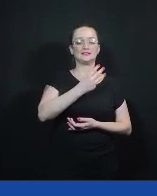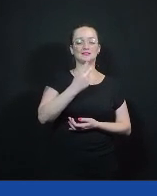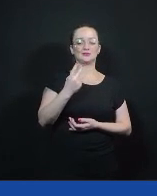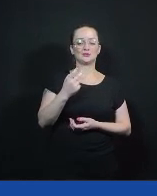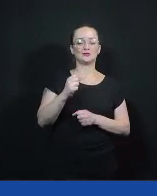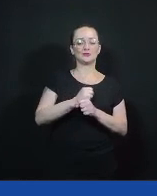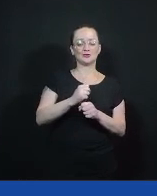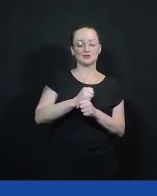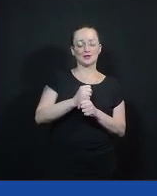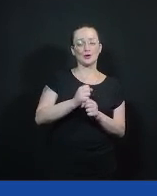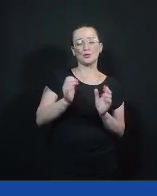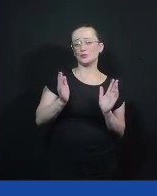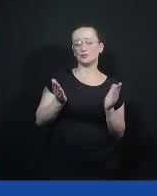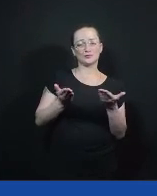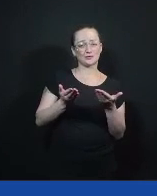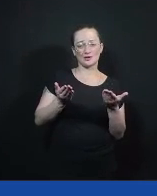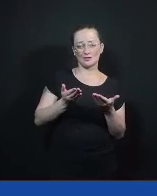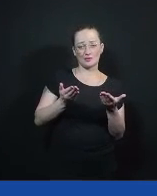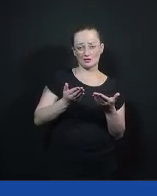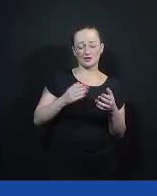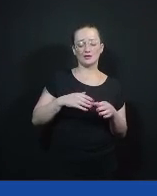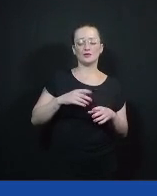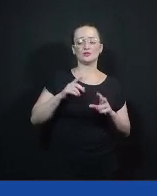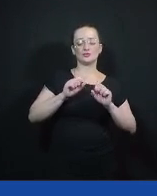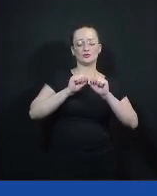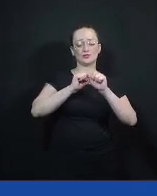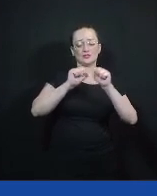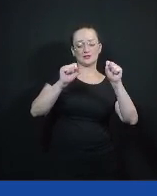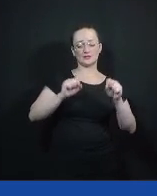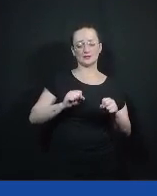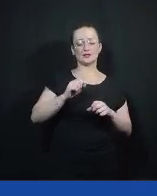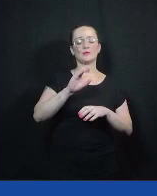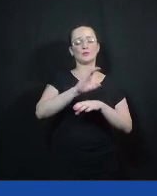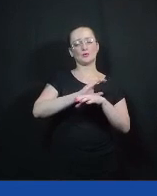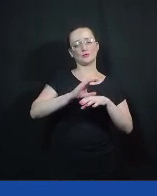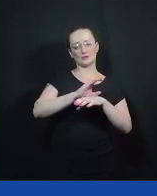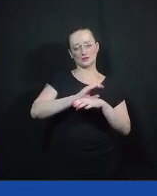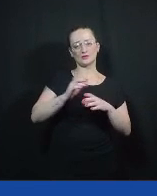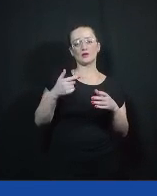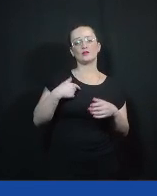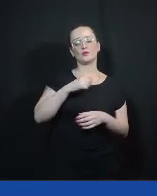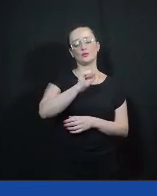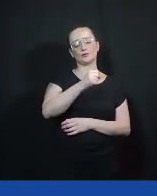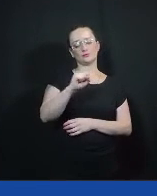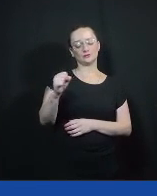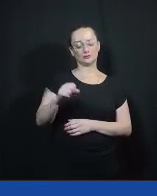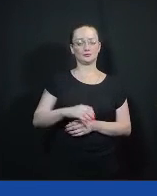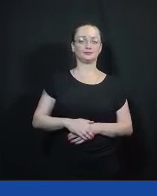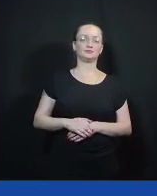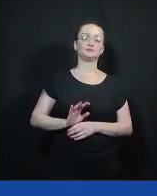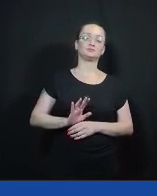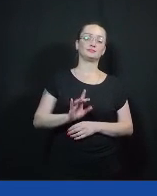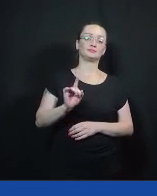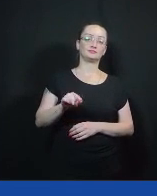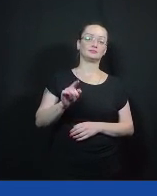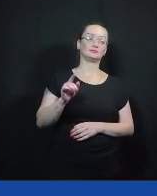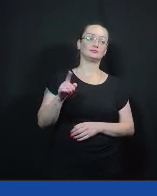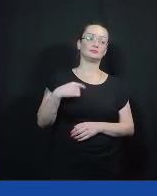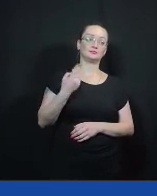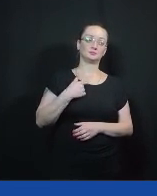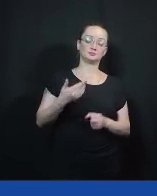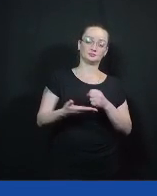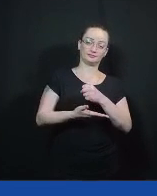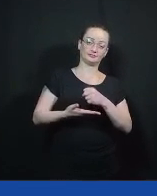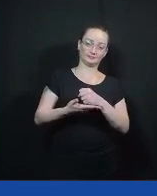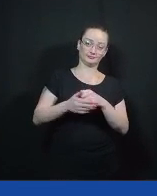anos recém-completados de regime constitucional atual, da Constituição Cidadã de 88, mas ela é a que é o nosso